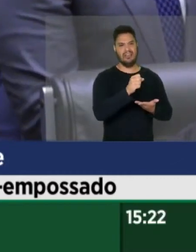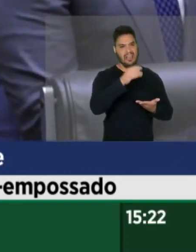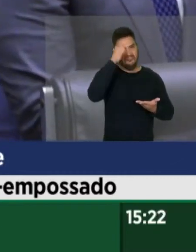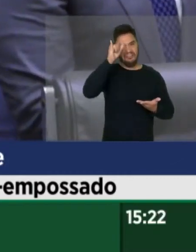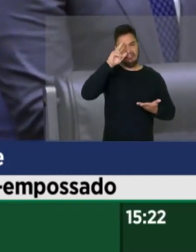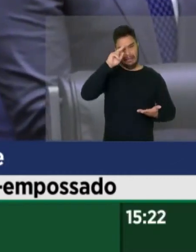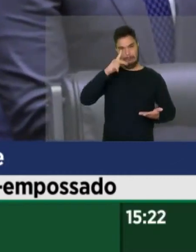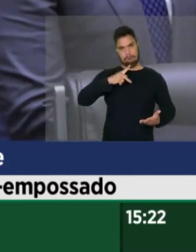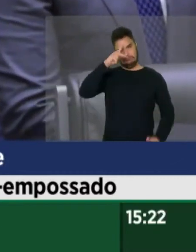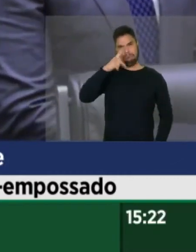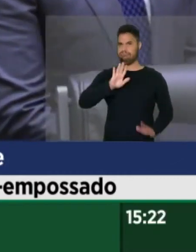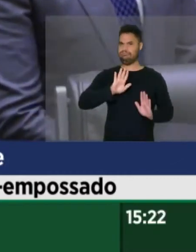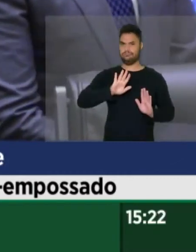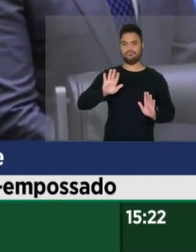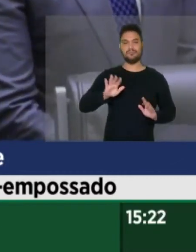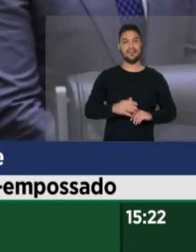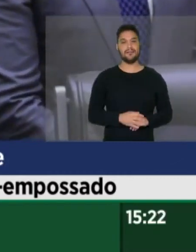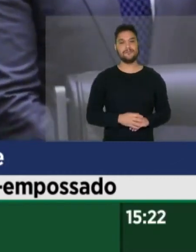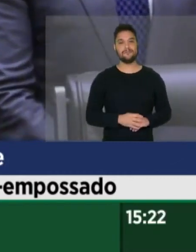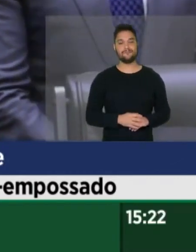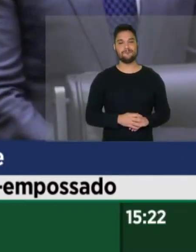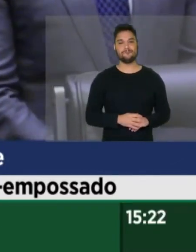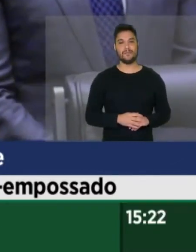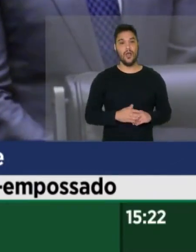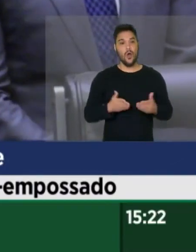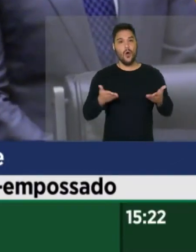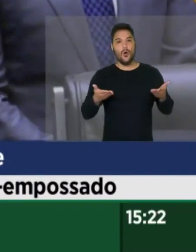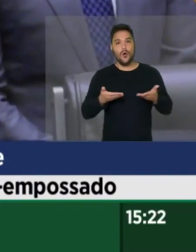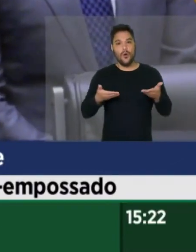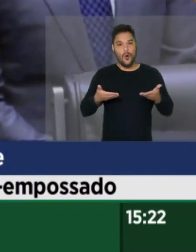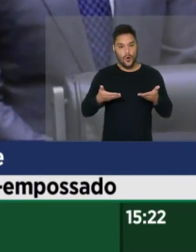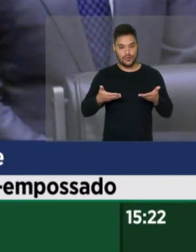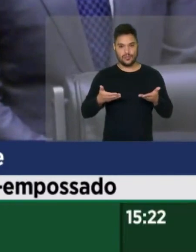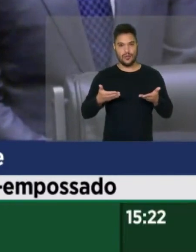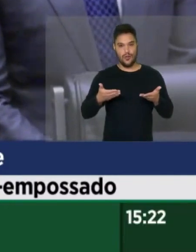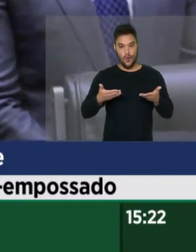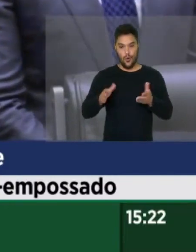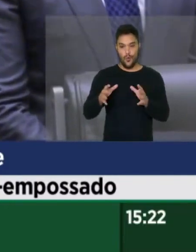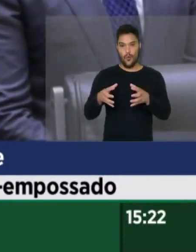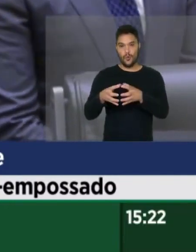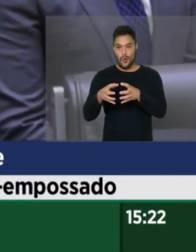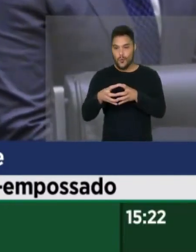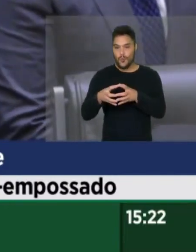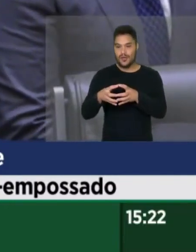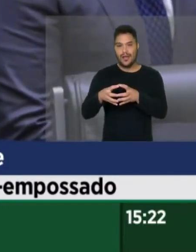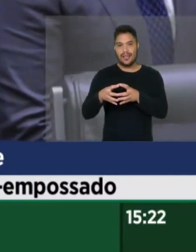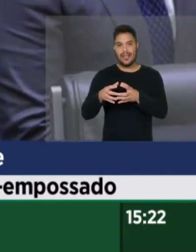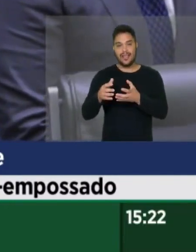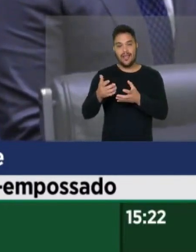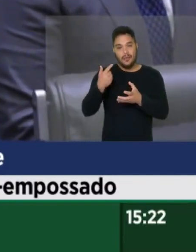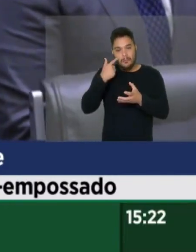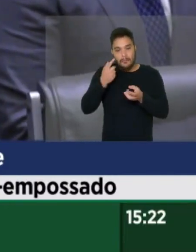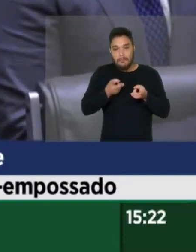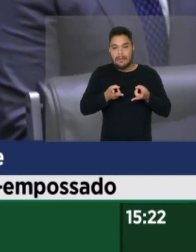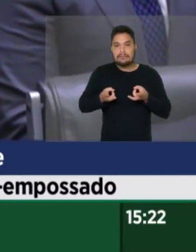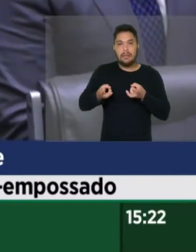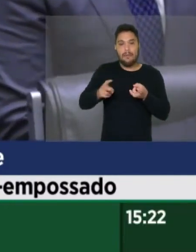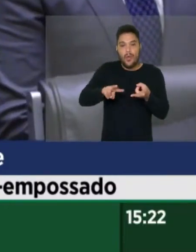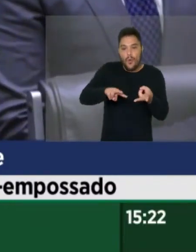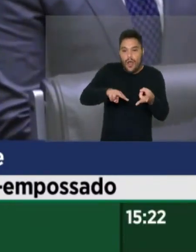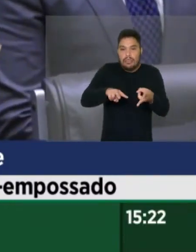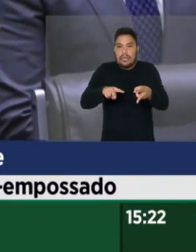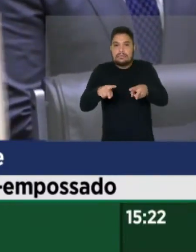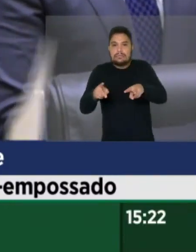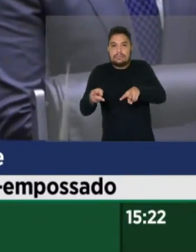governo o diagnóstico que recebemos do governo de transição de governo estarecedor